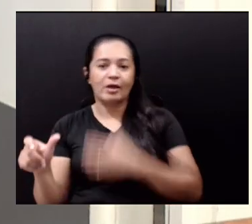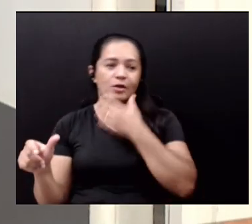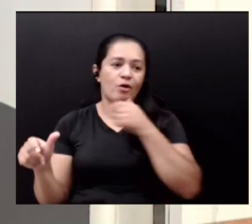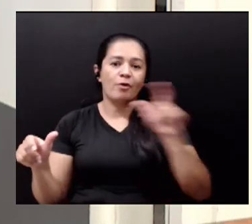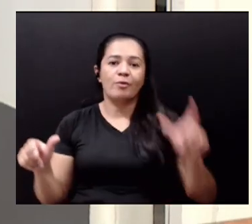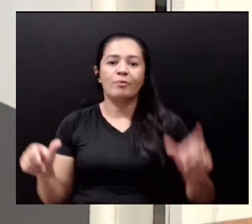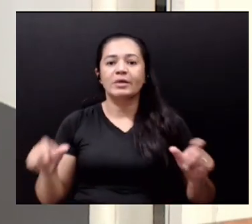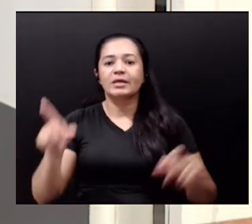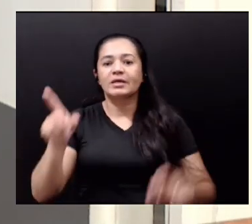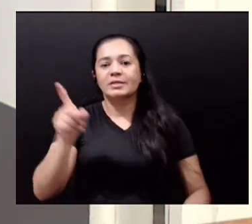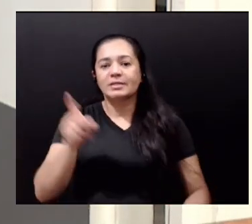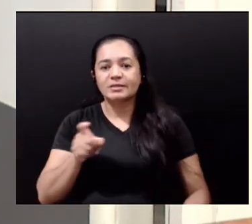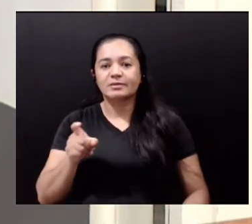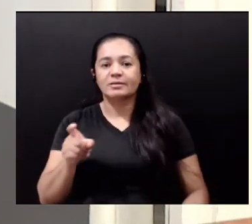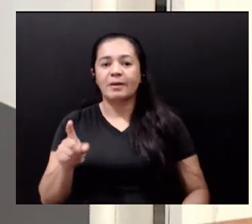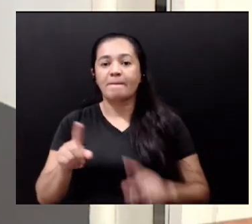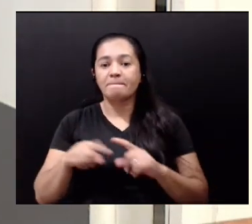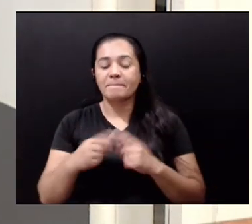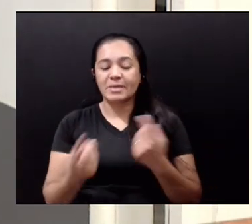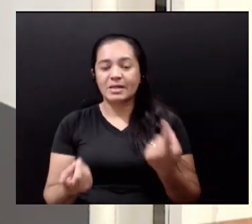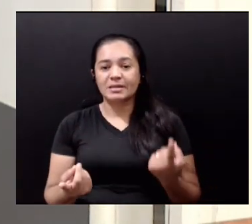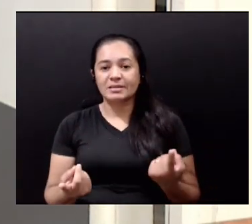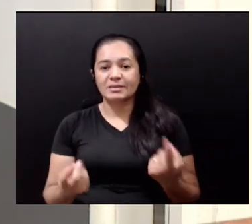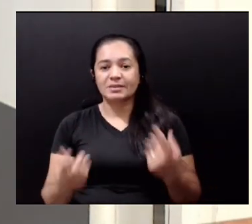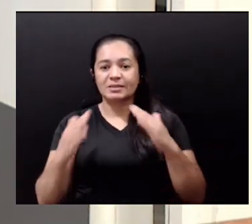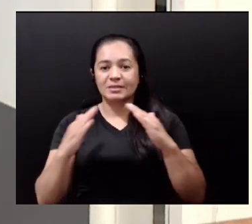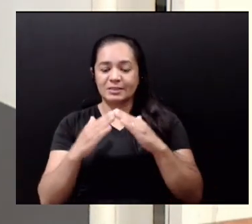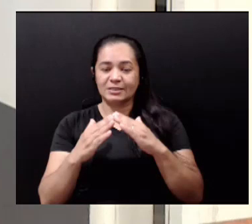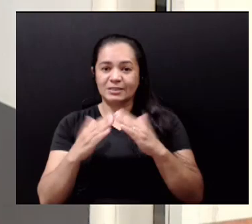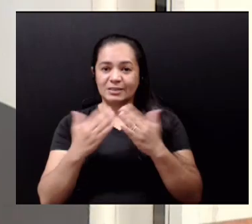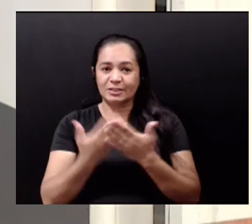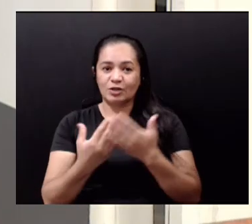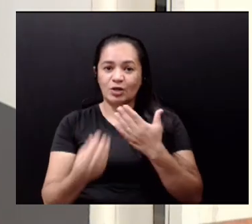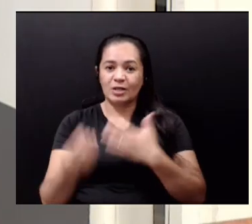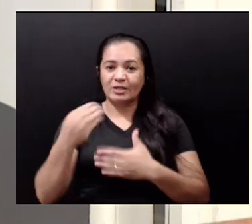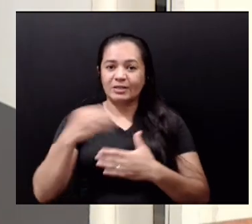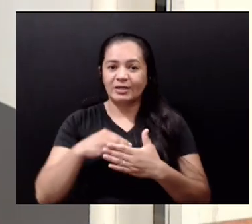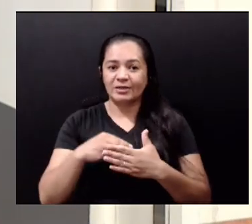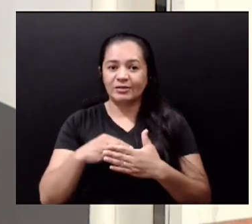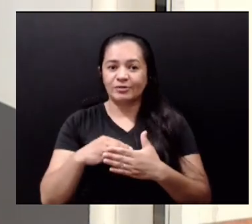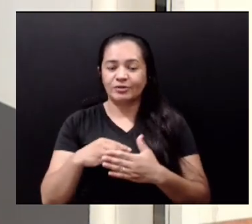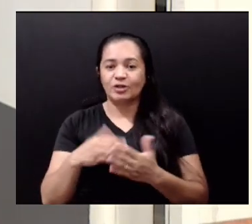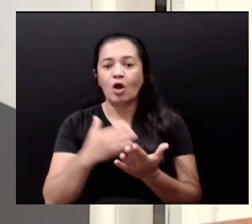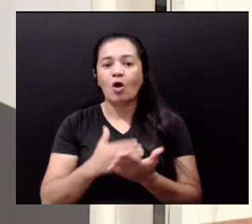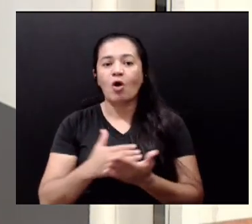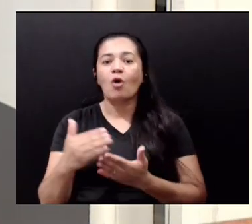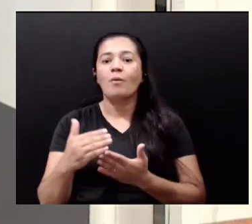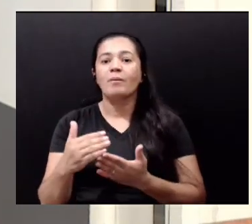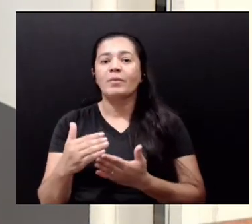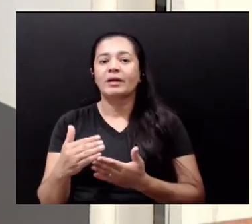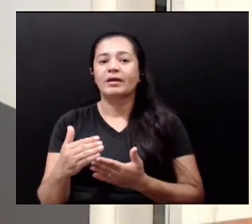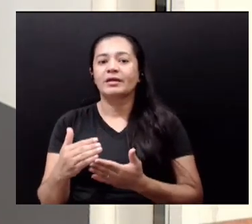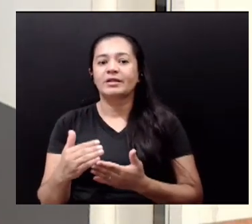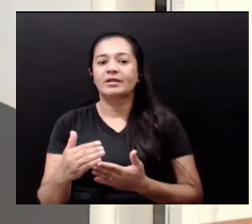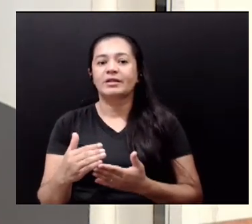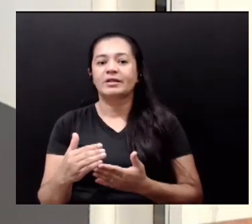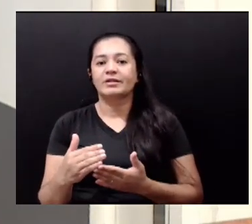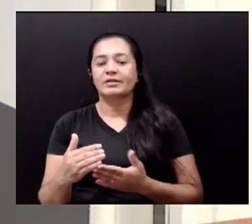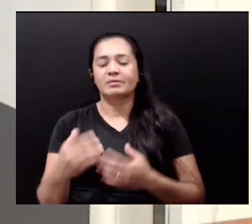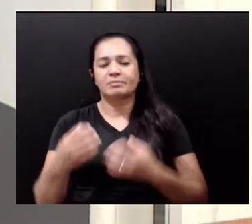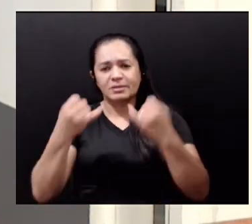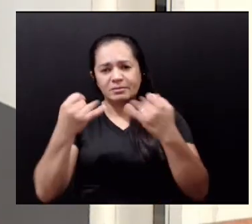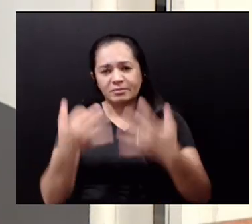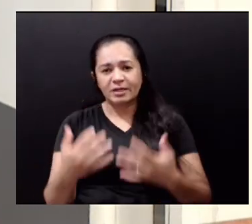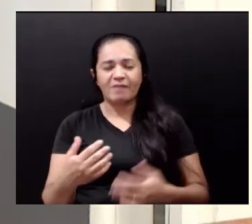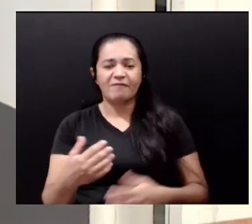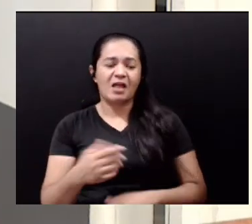as escolas, aí a gente começa a adentrar para fazer esse debate, e aí vem uma onda para dizer que isso é ideologia de gênero, né, que